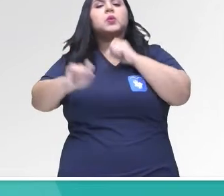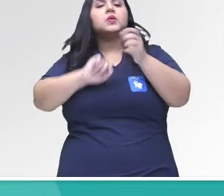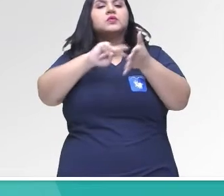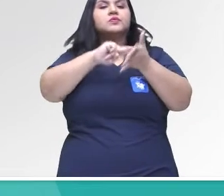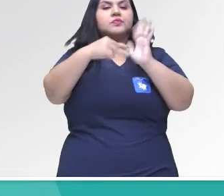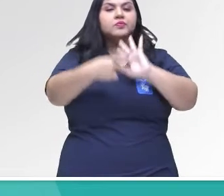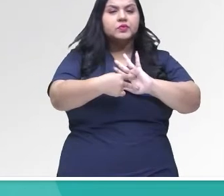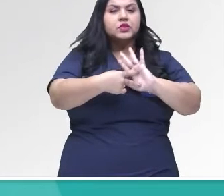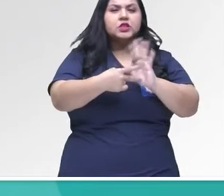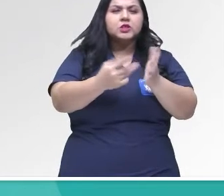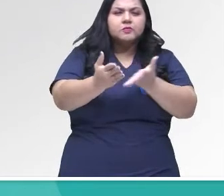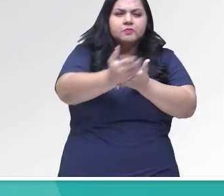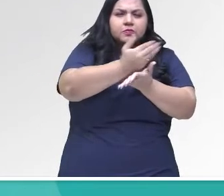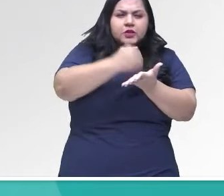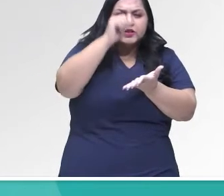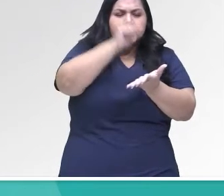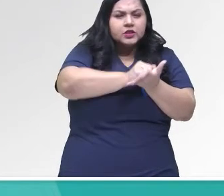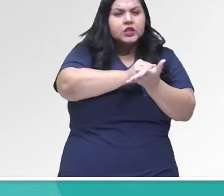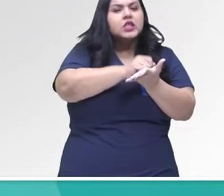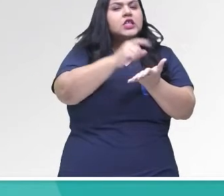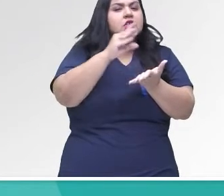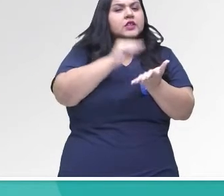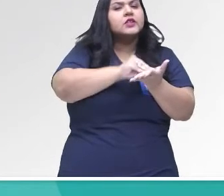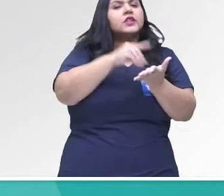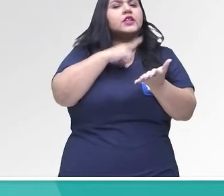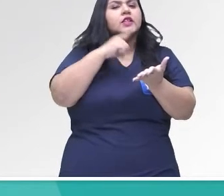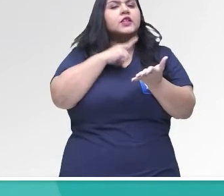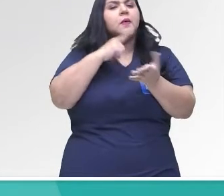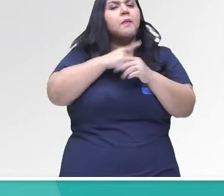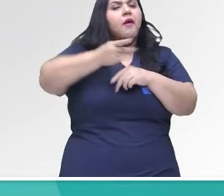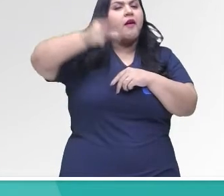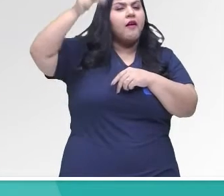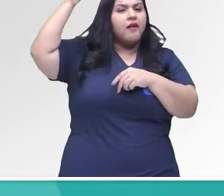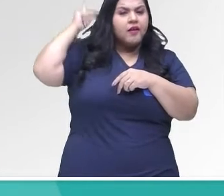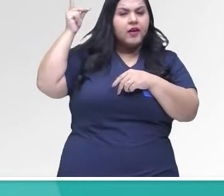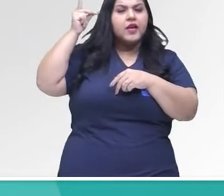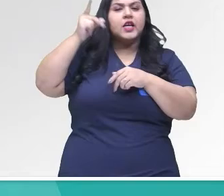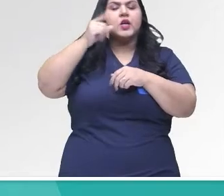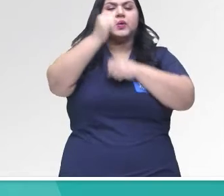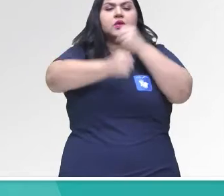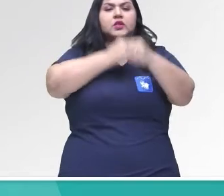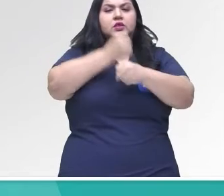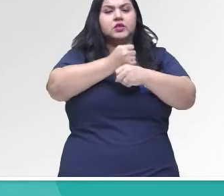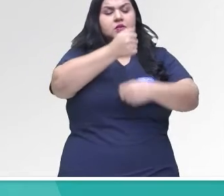o registro mais antigo que se tem sobre o maracatu de baque virado data de